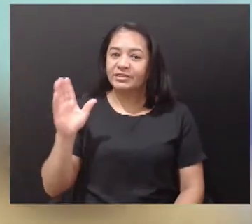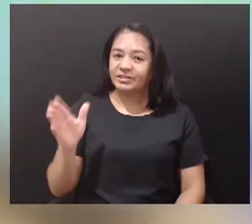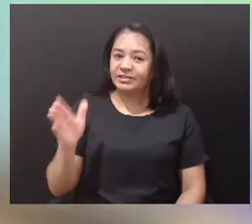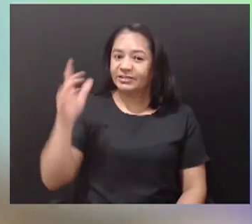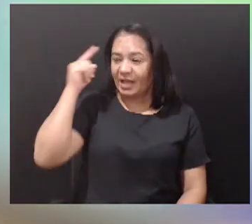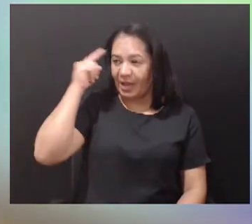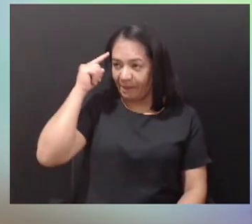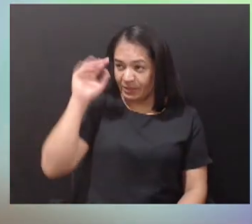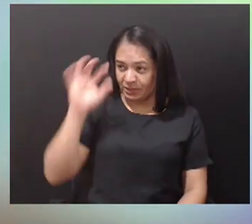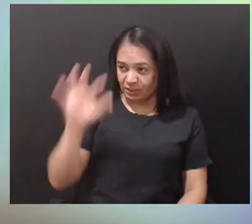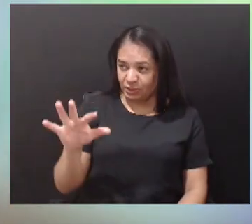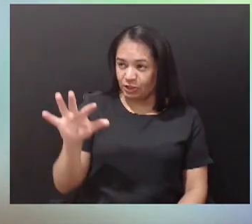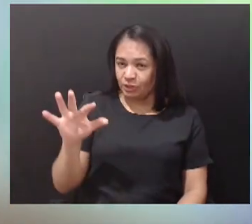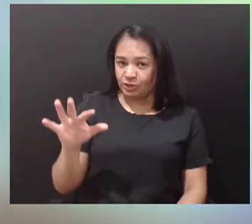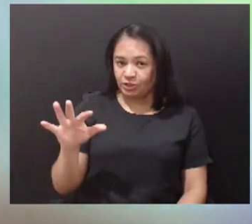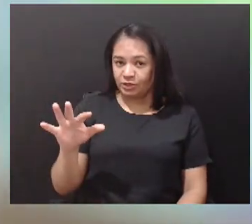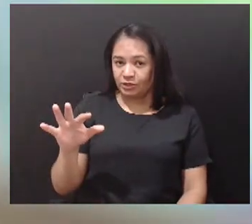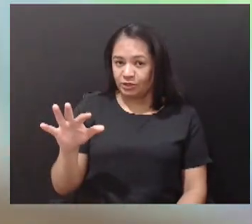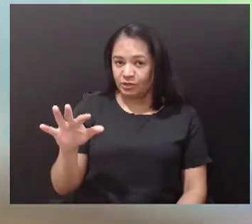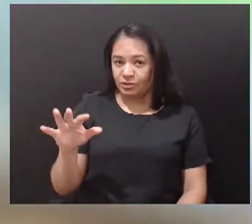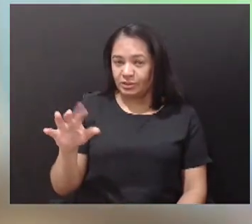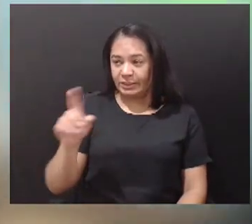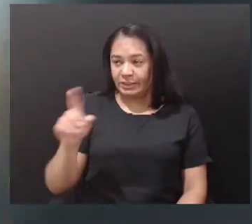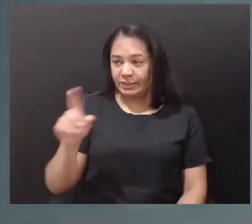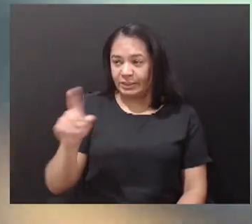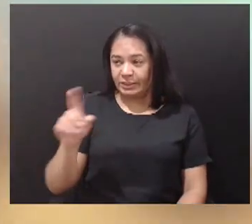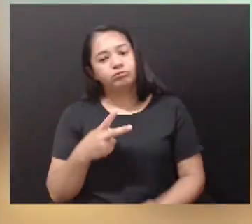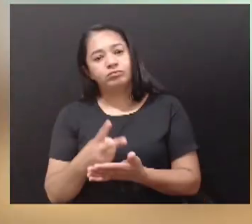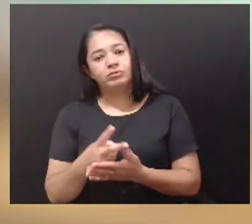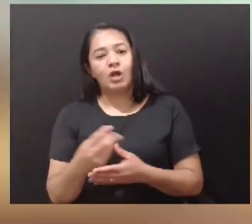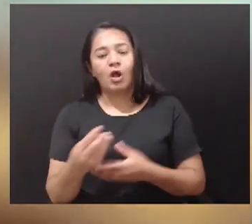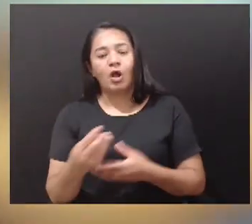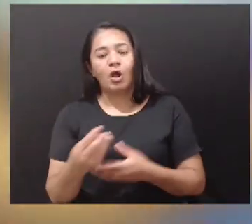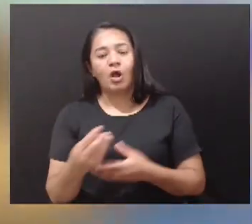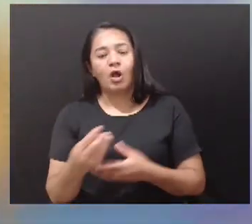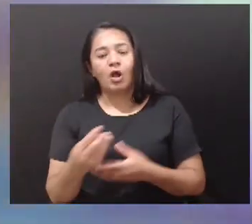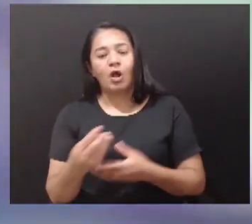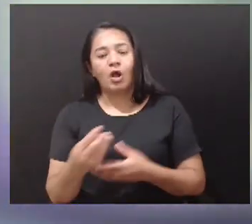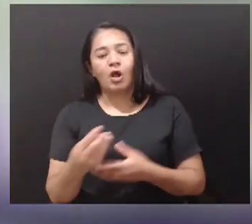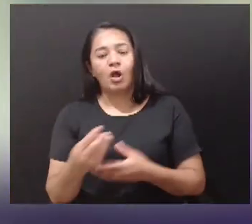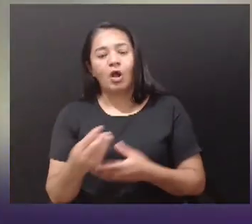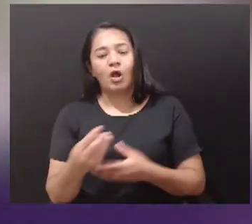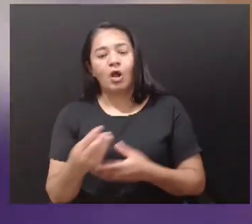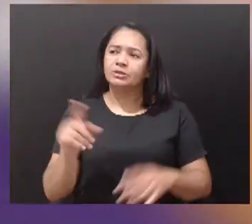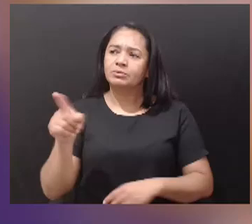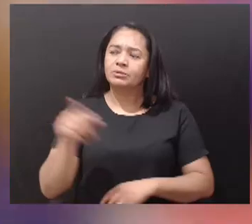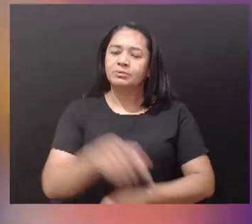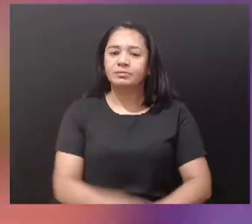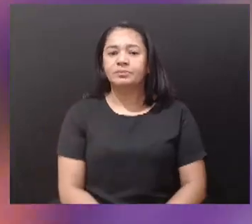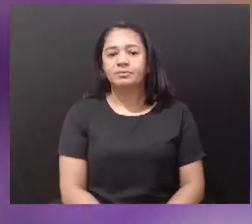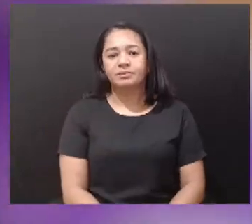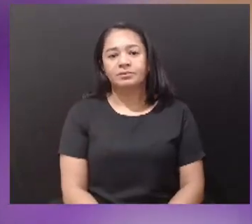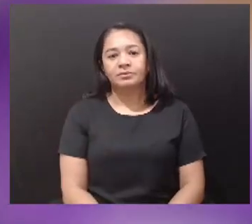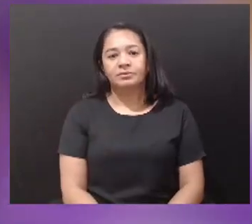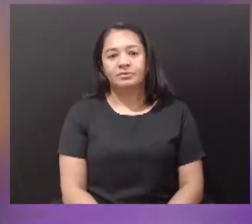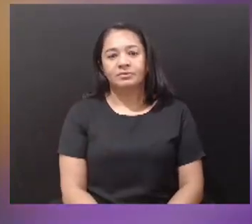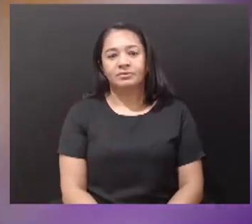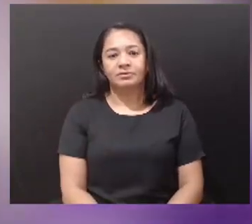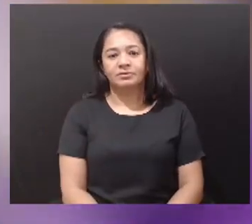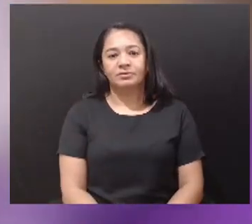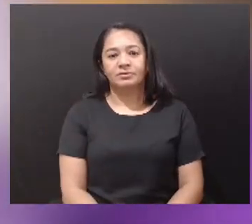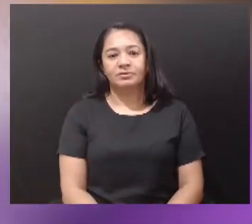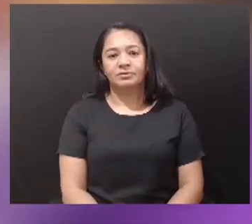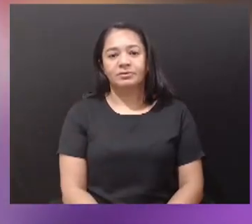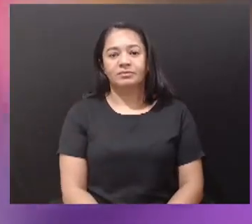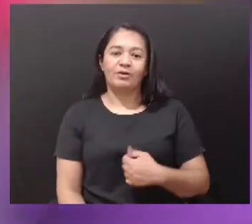por enquanto você fala, não, vou ficar... Como que tá essa questão para você? Cara, para mim eu vou lidar muito bem com isso. Vai ser